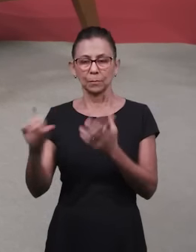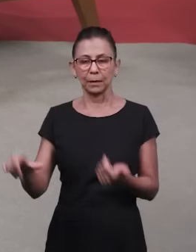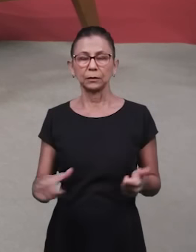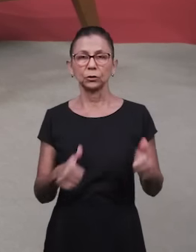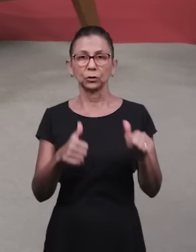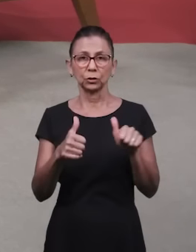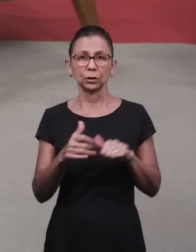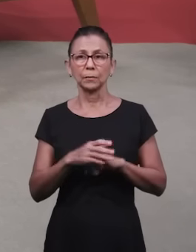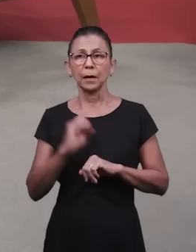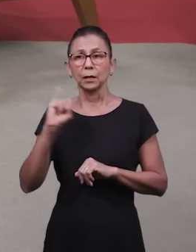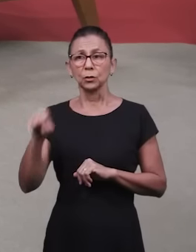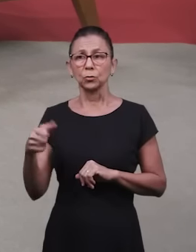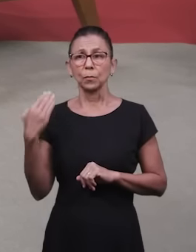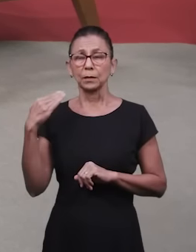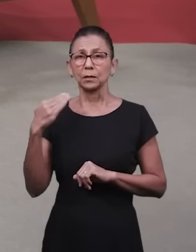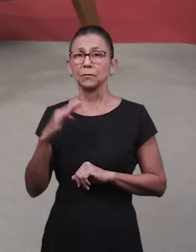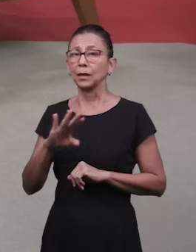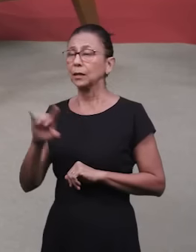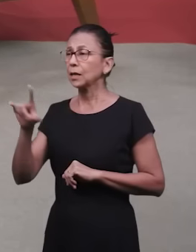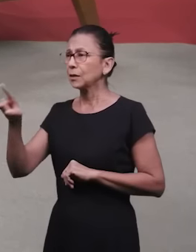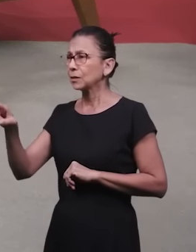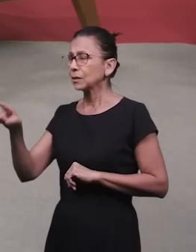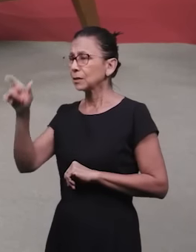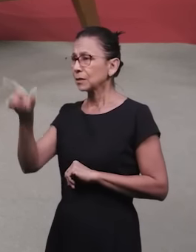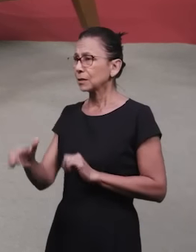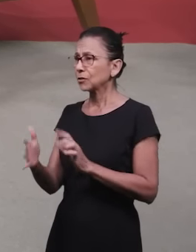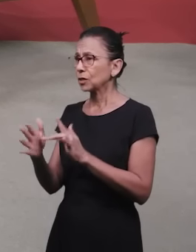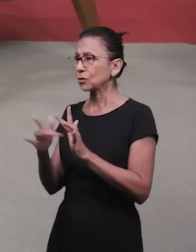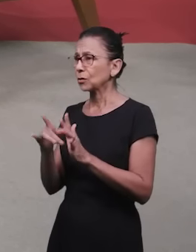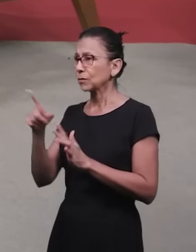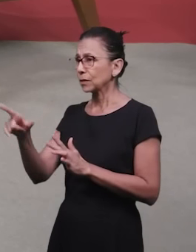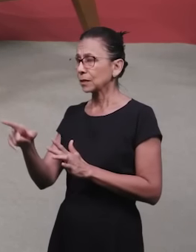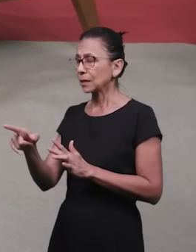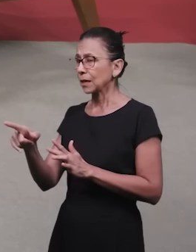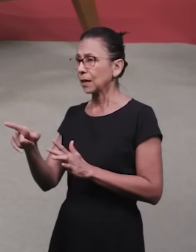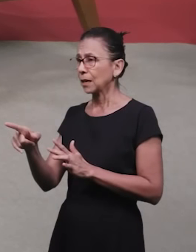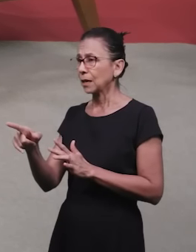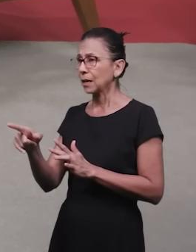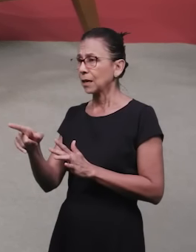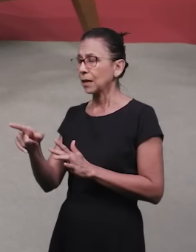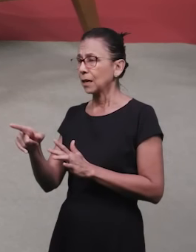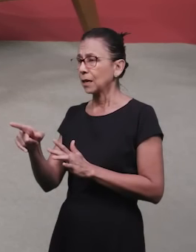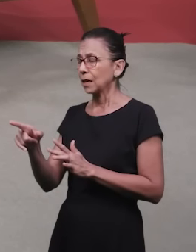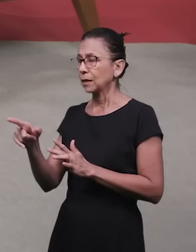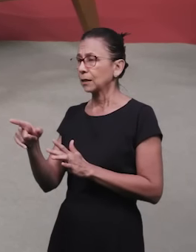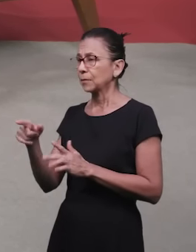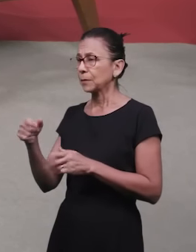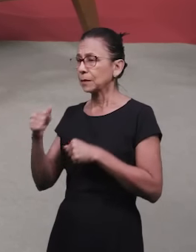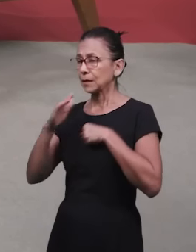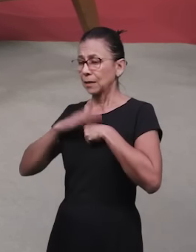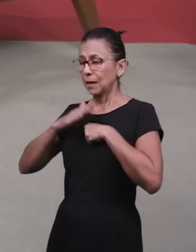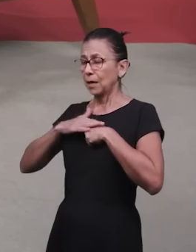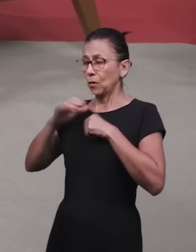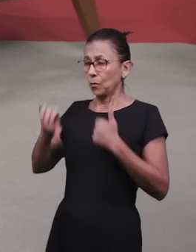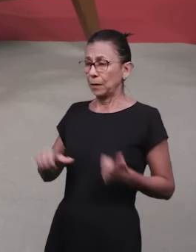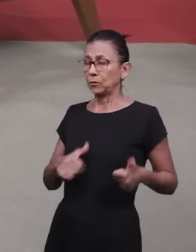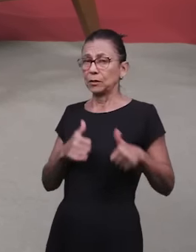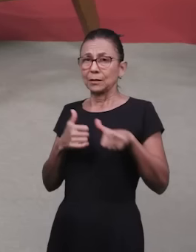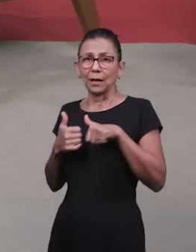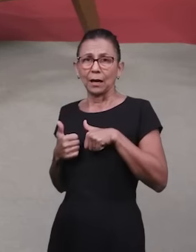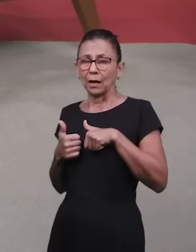do seu batismo. Jesus, não, faz isso. Você precisa fazer isso para se cumprir a justiça. Porque ali ele toma o lugar da